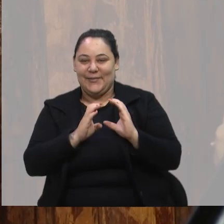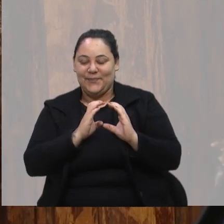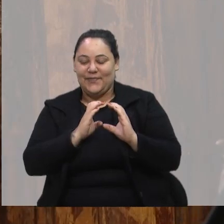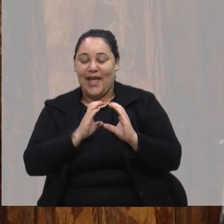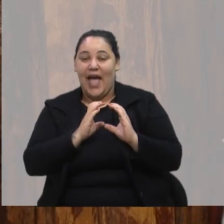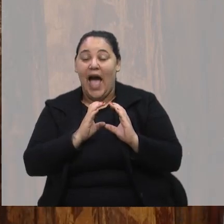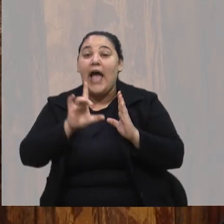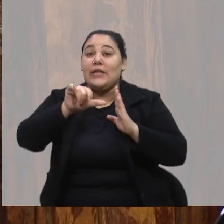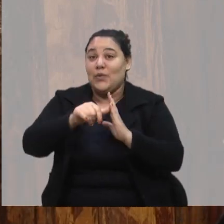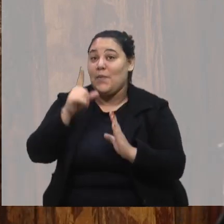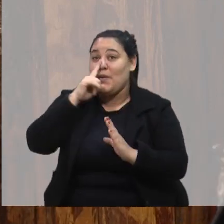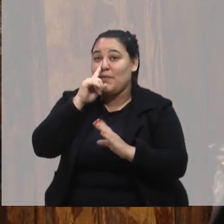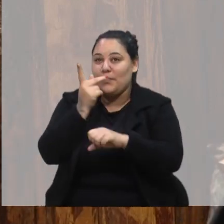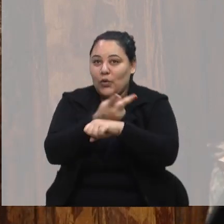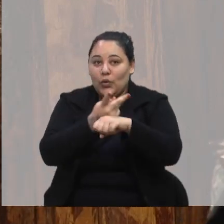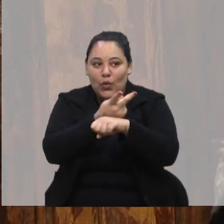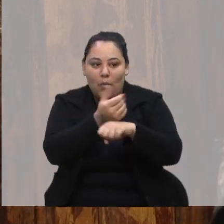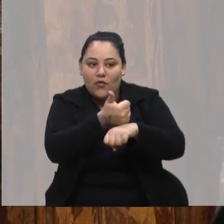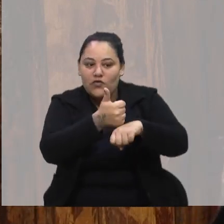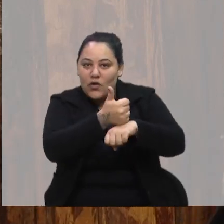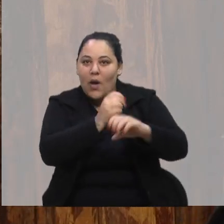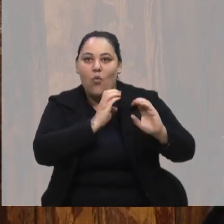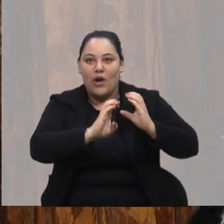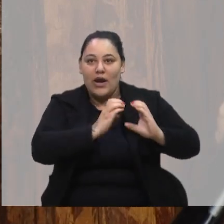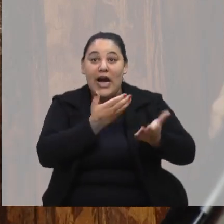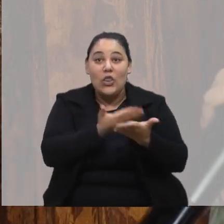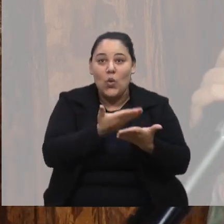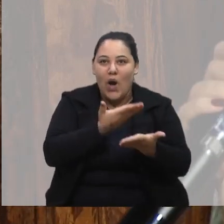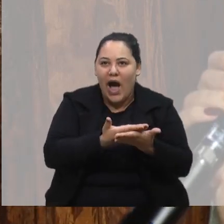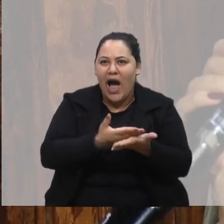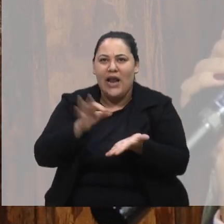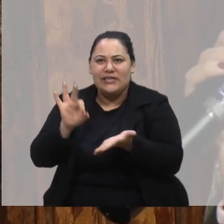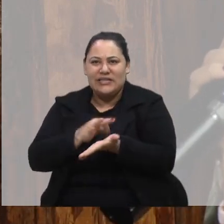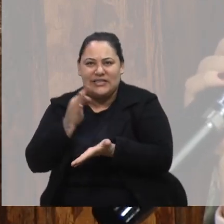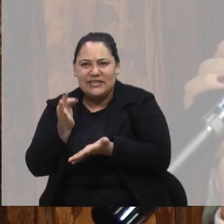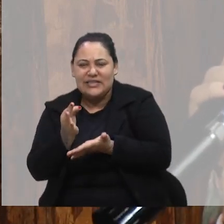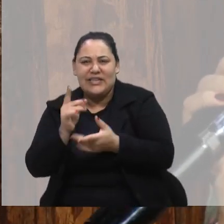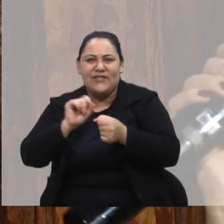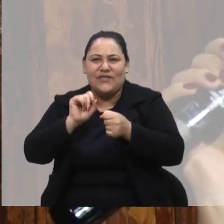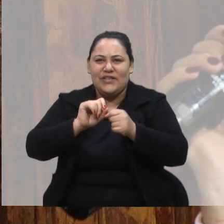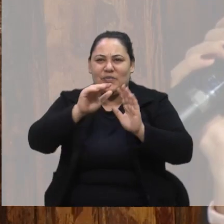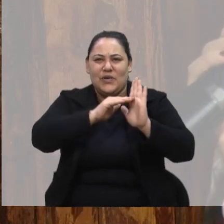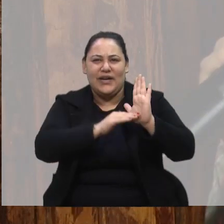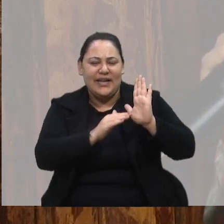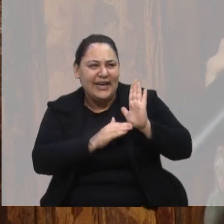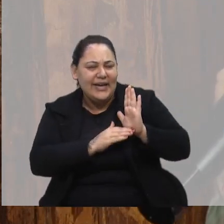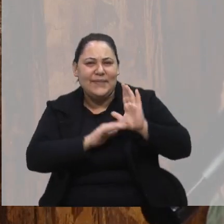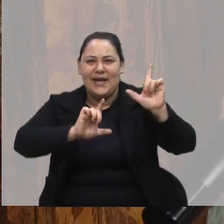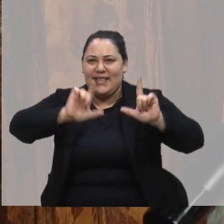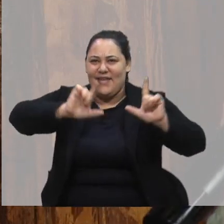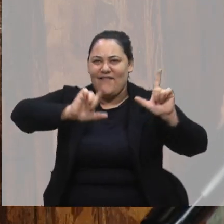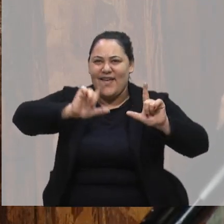canto, comecei a cantar, me inscrevi, The Voice, Canta Comigo,